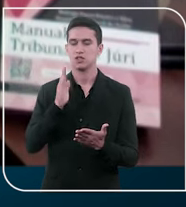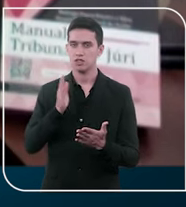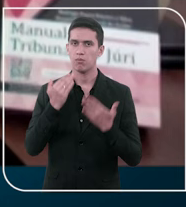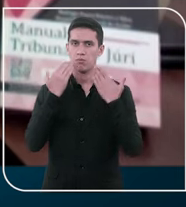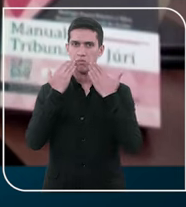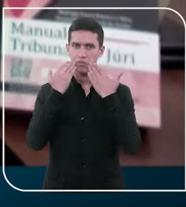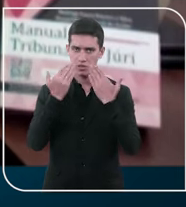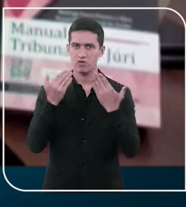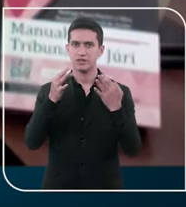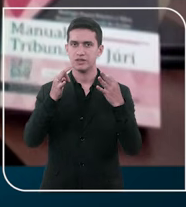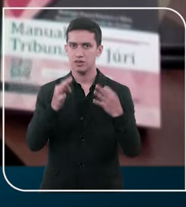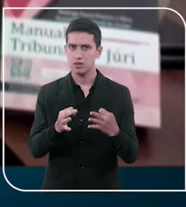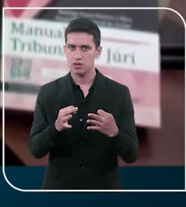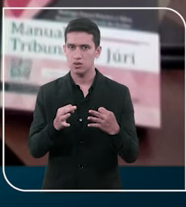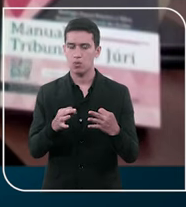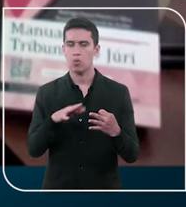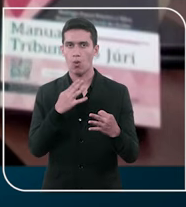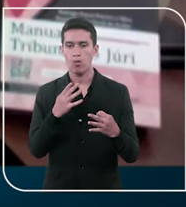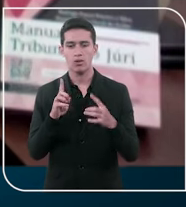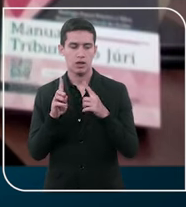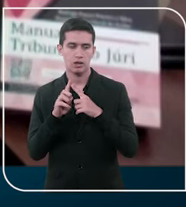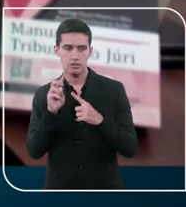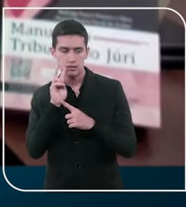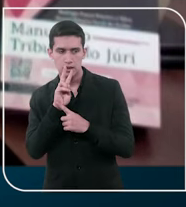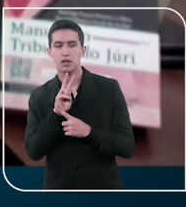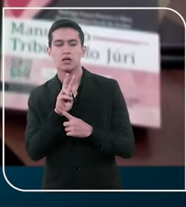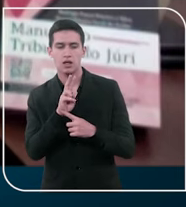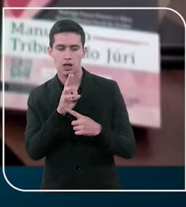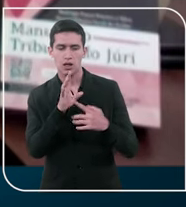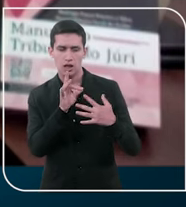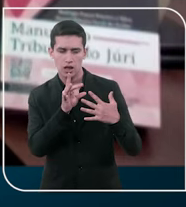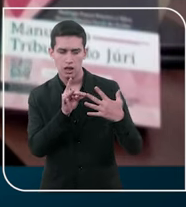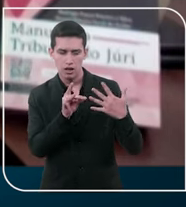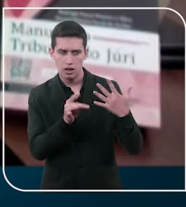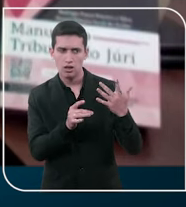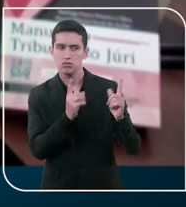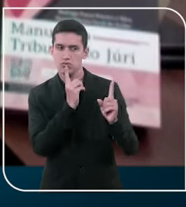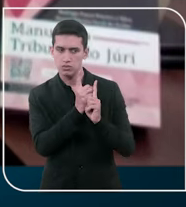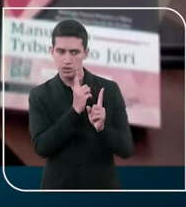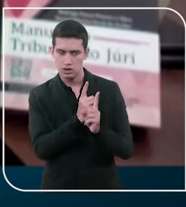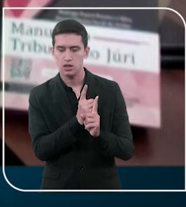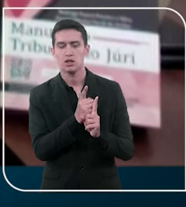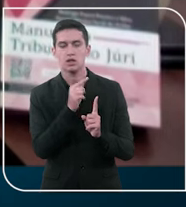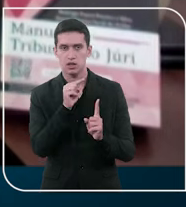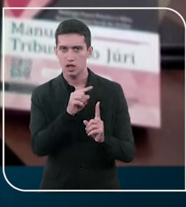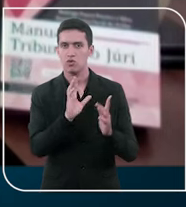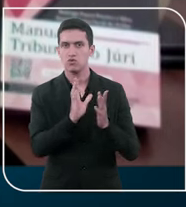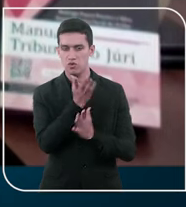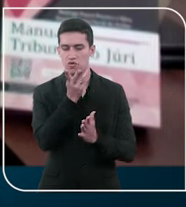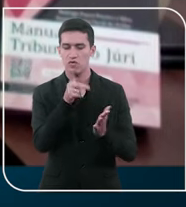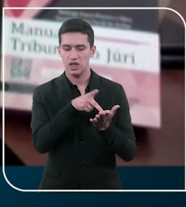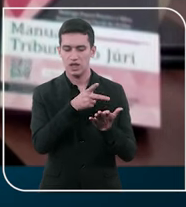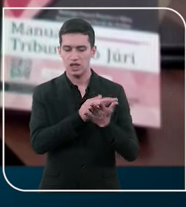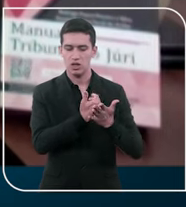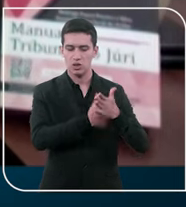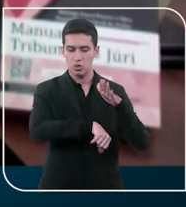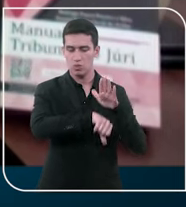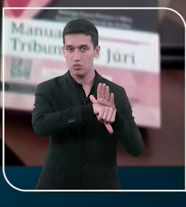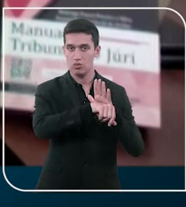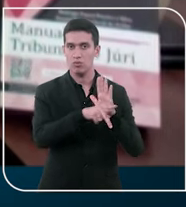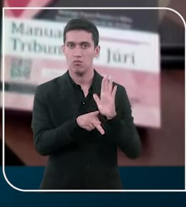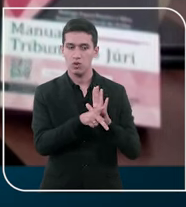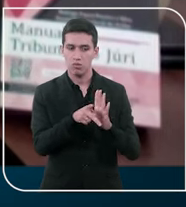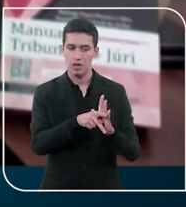estar provado, entende que há elementos que identifiquem que aconteceu um crime